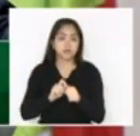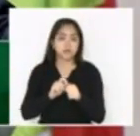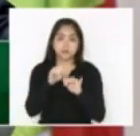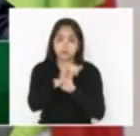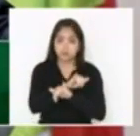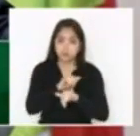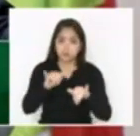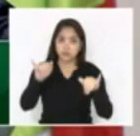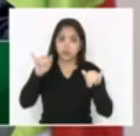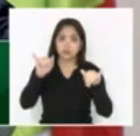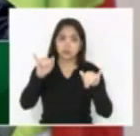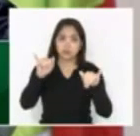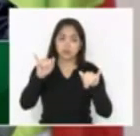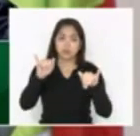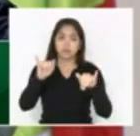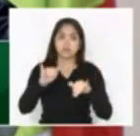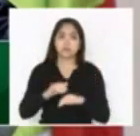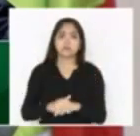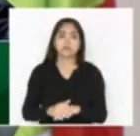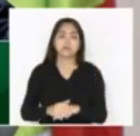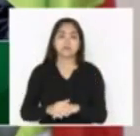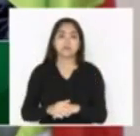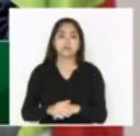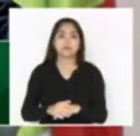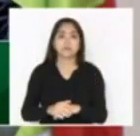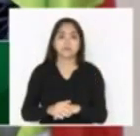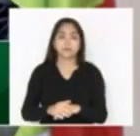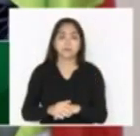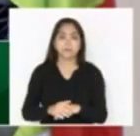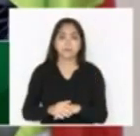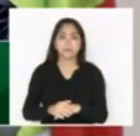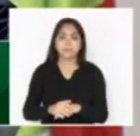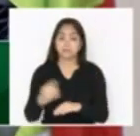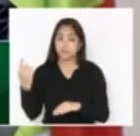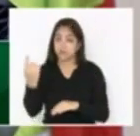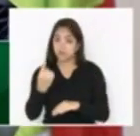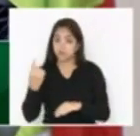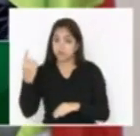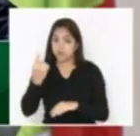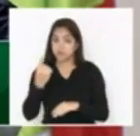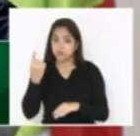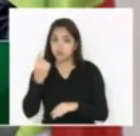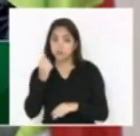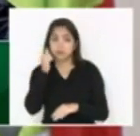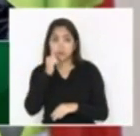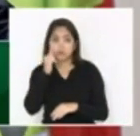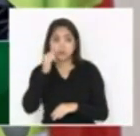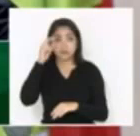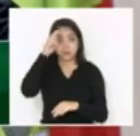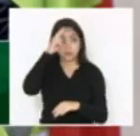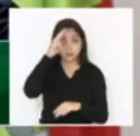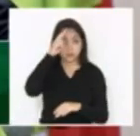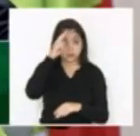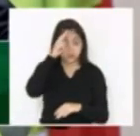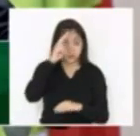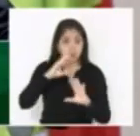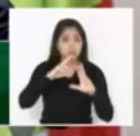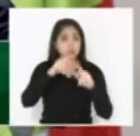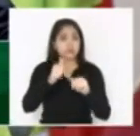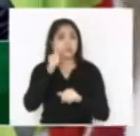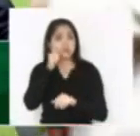formato multimídia, compor sozinhas histórias de mulheres que